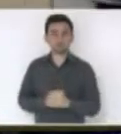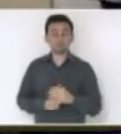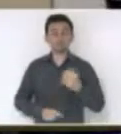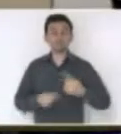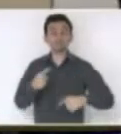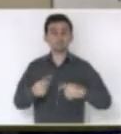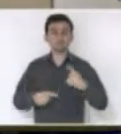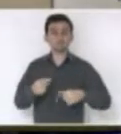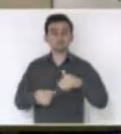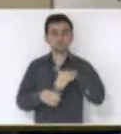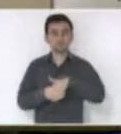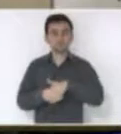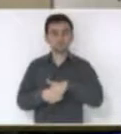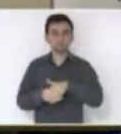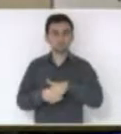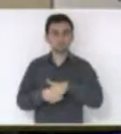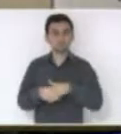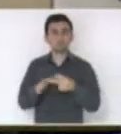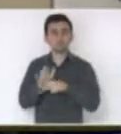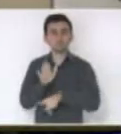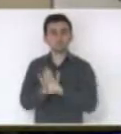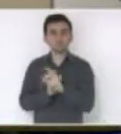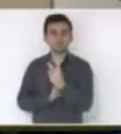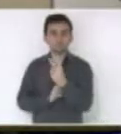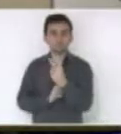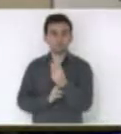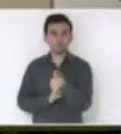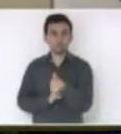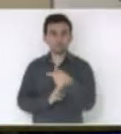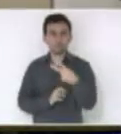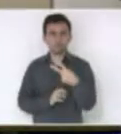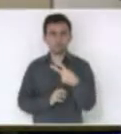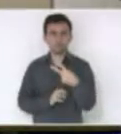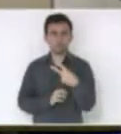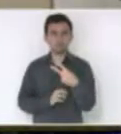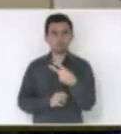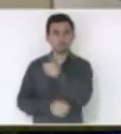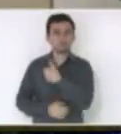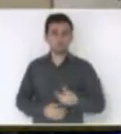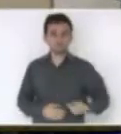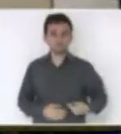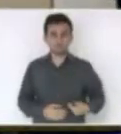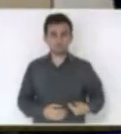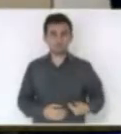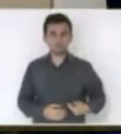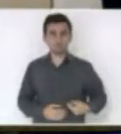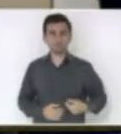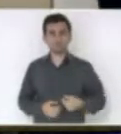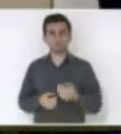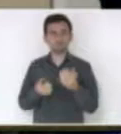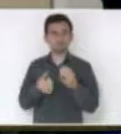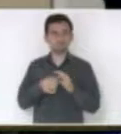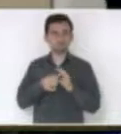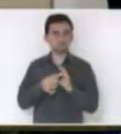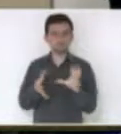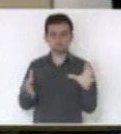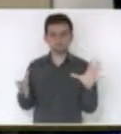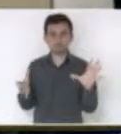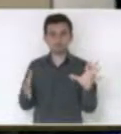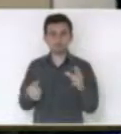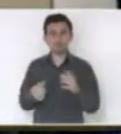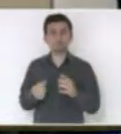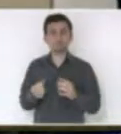Discussão e votação em turno único ao PL 262, do Governo do Estado, que autoriza a doação de